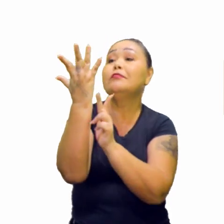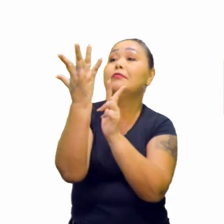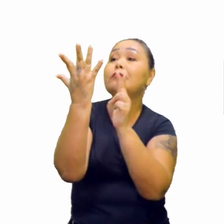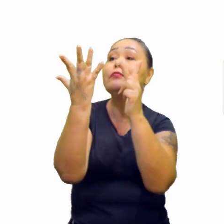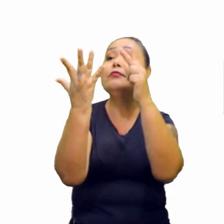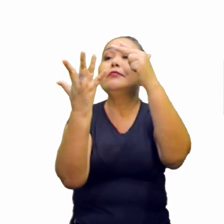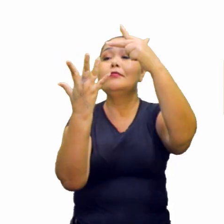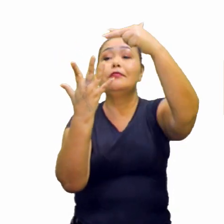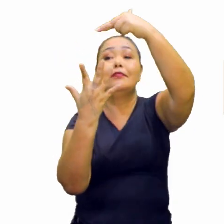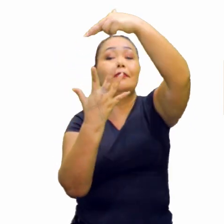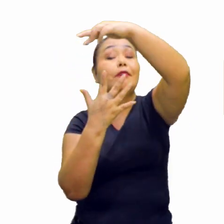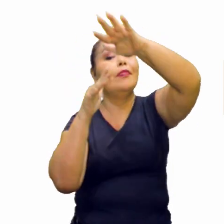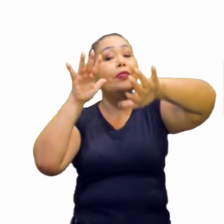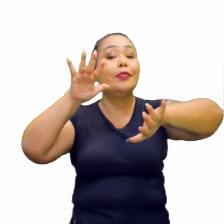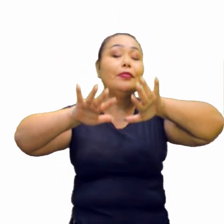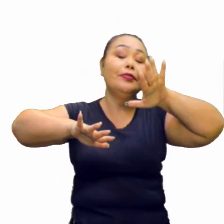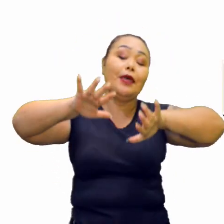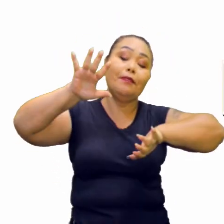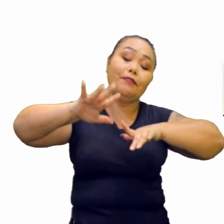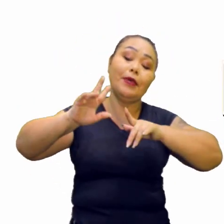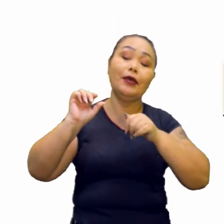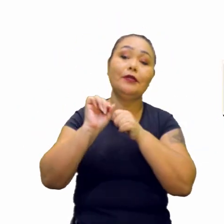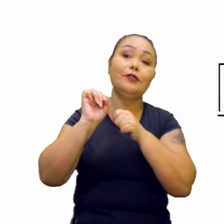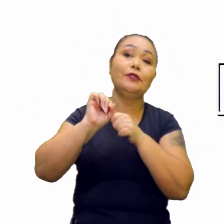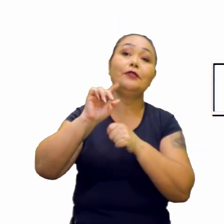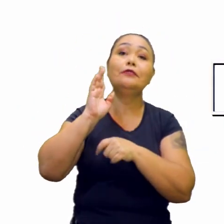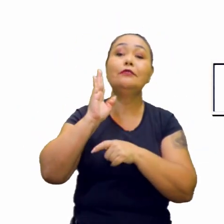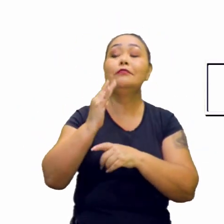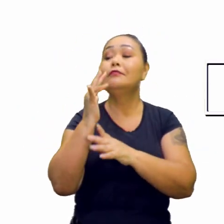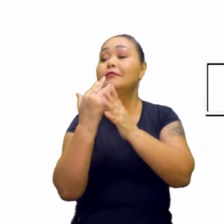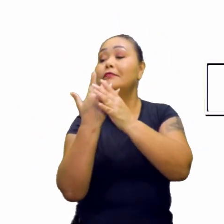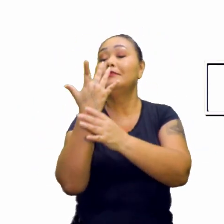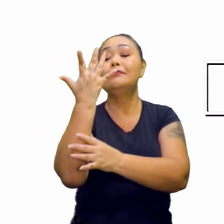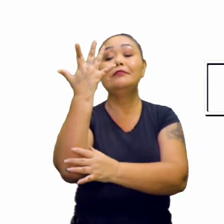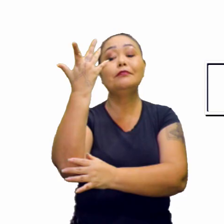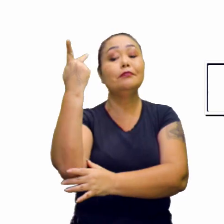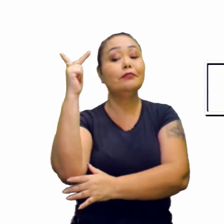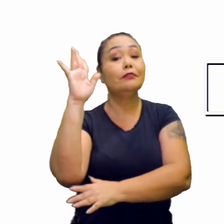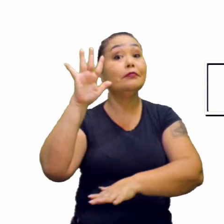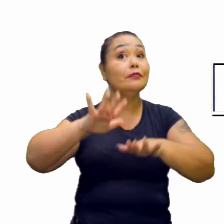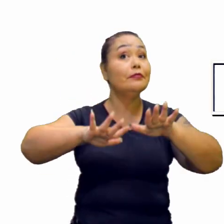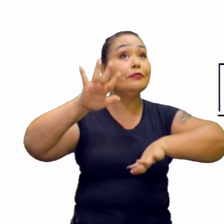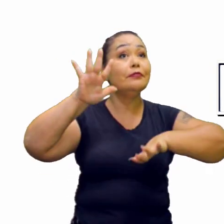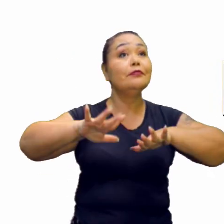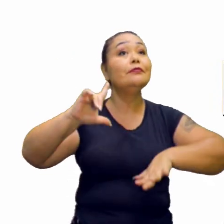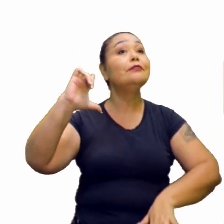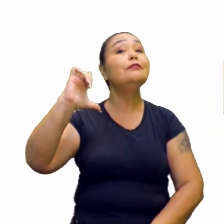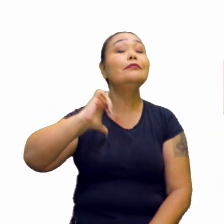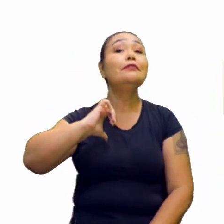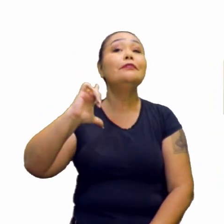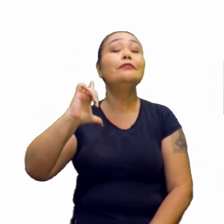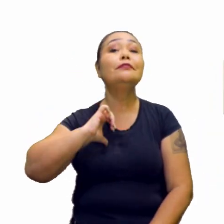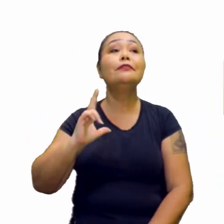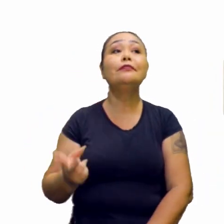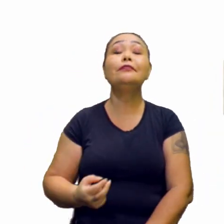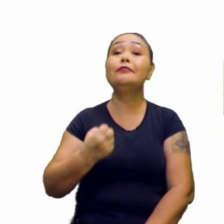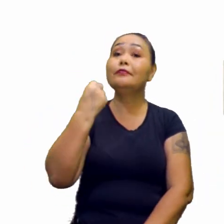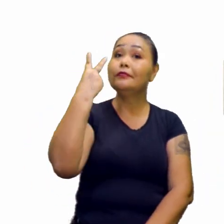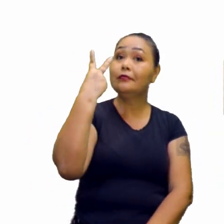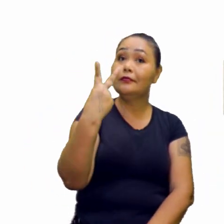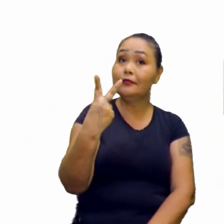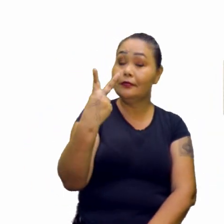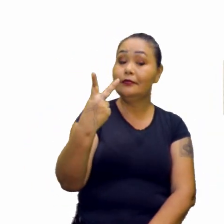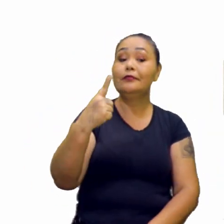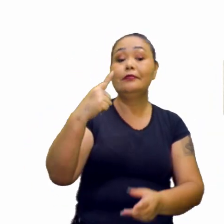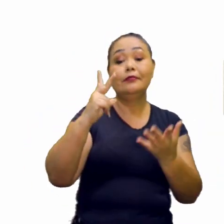Depende da cultivar. Olha só. Nós temos 3 podas de formação da